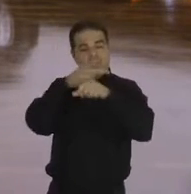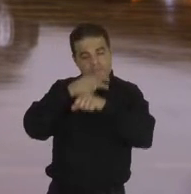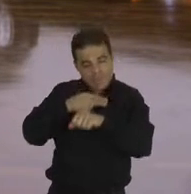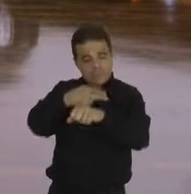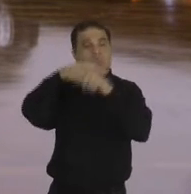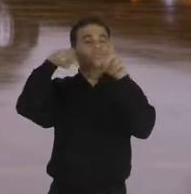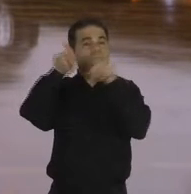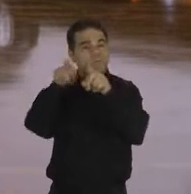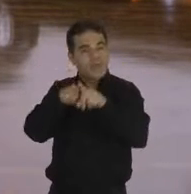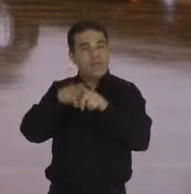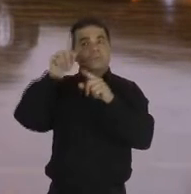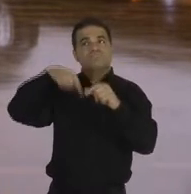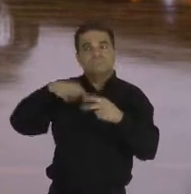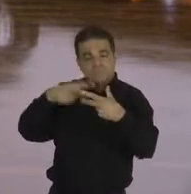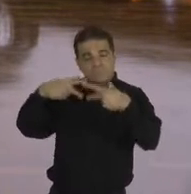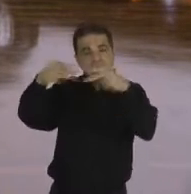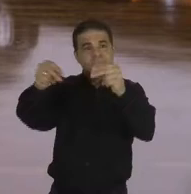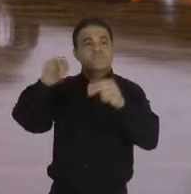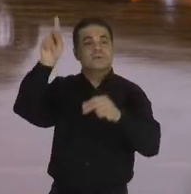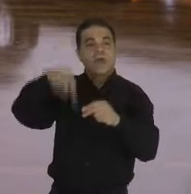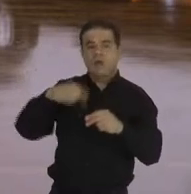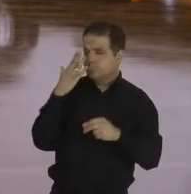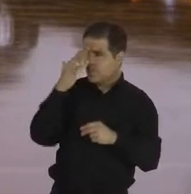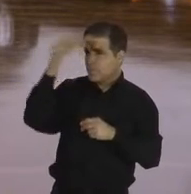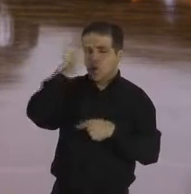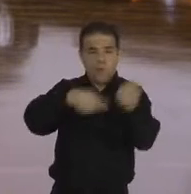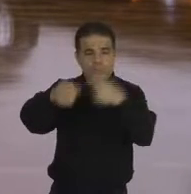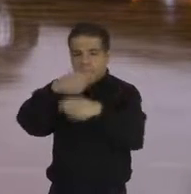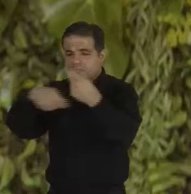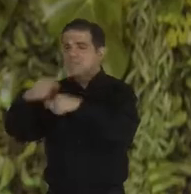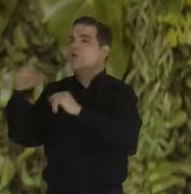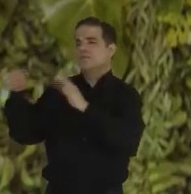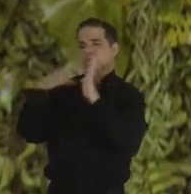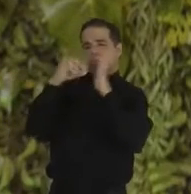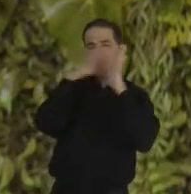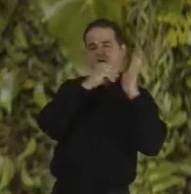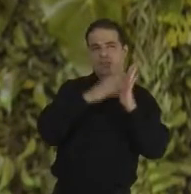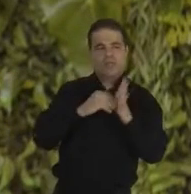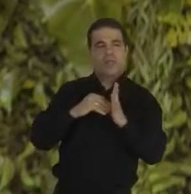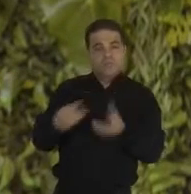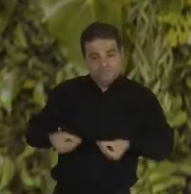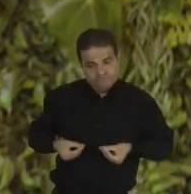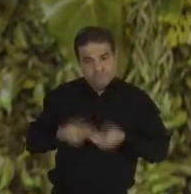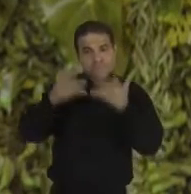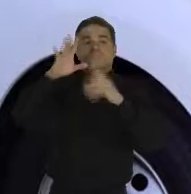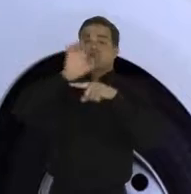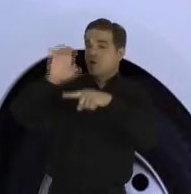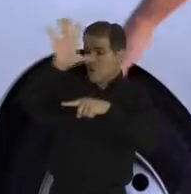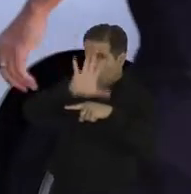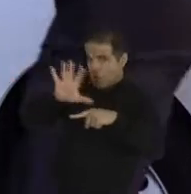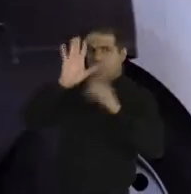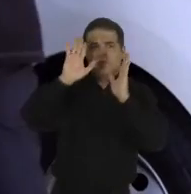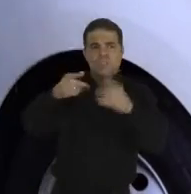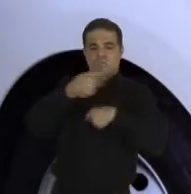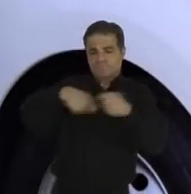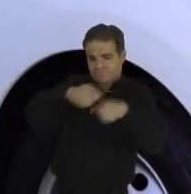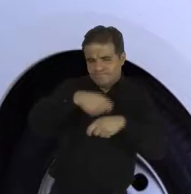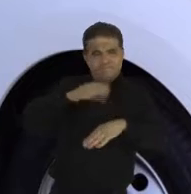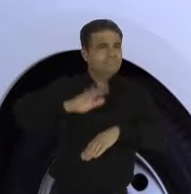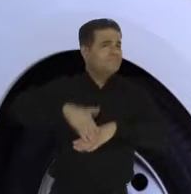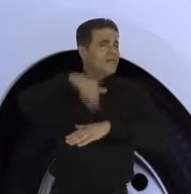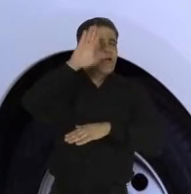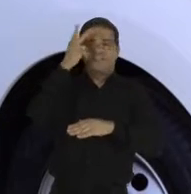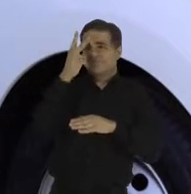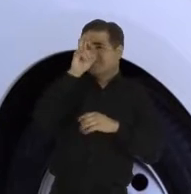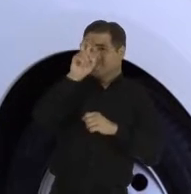premiação é importante também destacar o sucesso comercial desse modelo desde o seu lançamento na Europa foram comercializadas